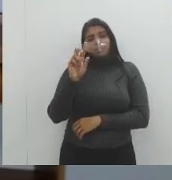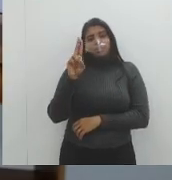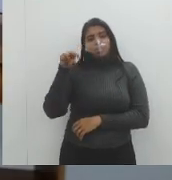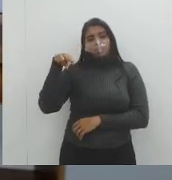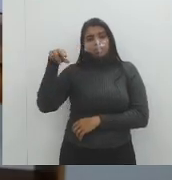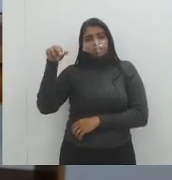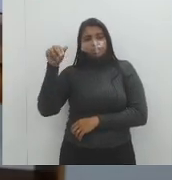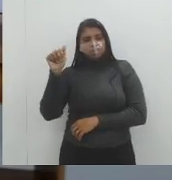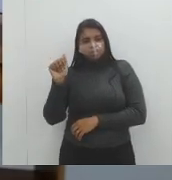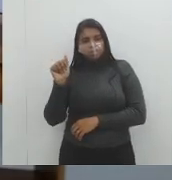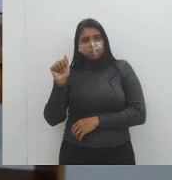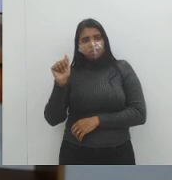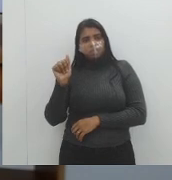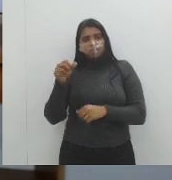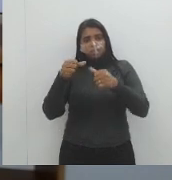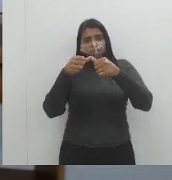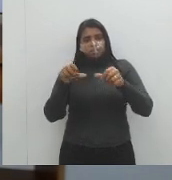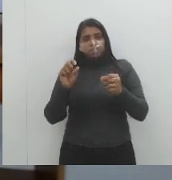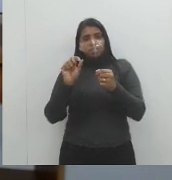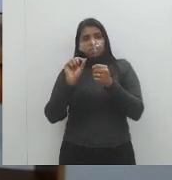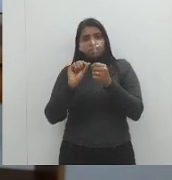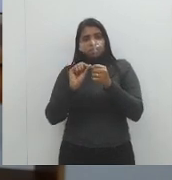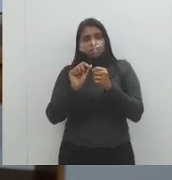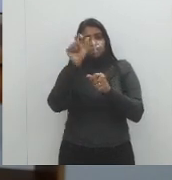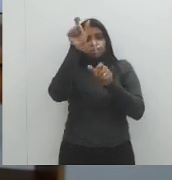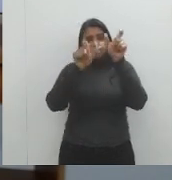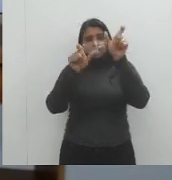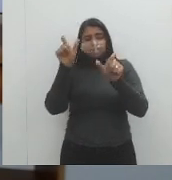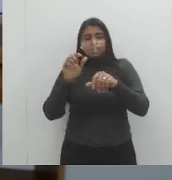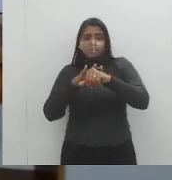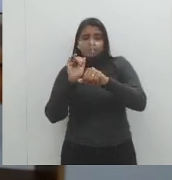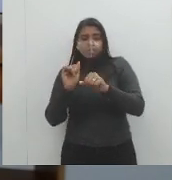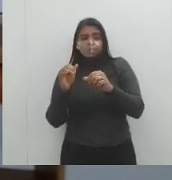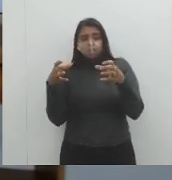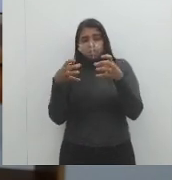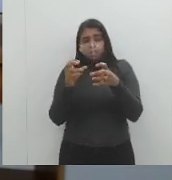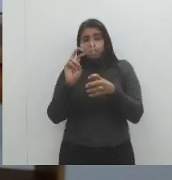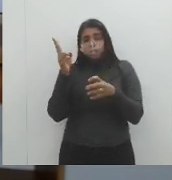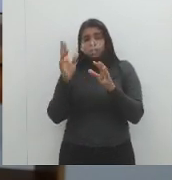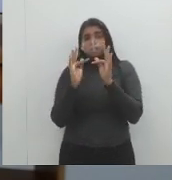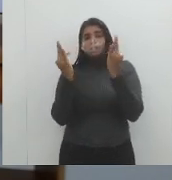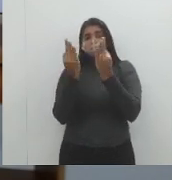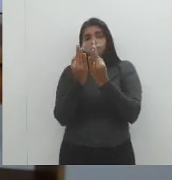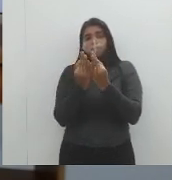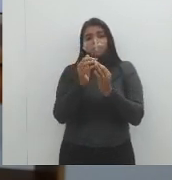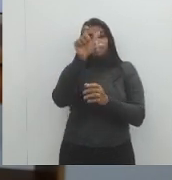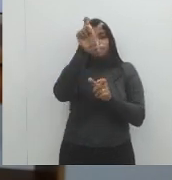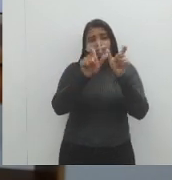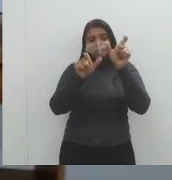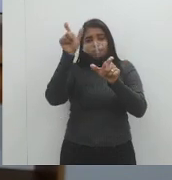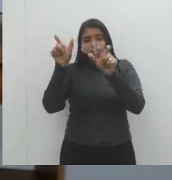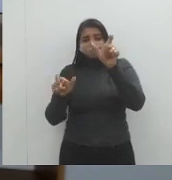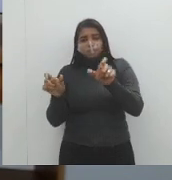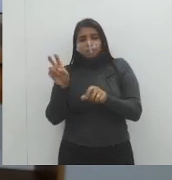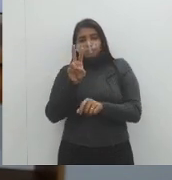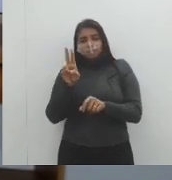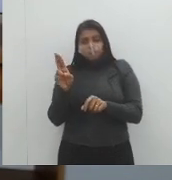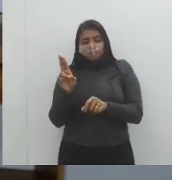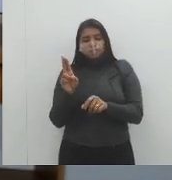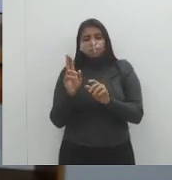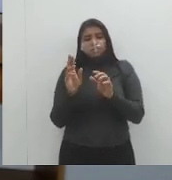vai chamar de grupos ou famílias. Os elementos que estão dentro da mesma